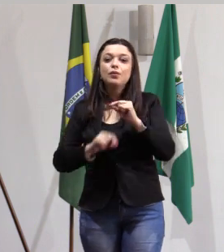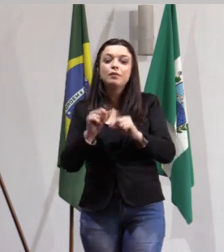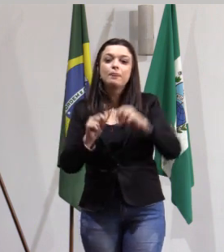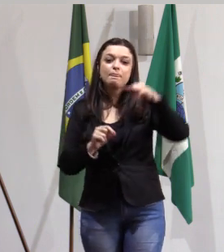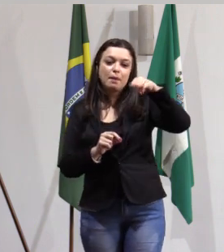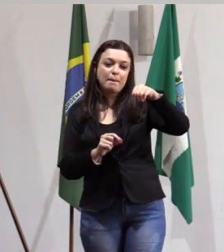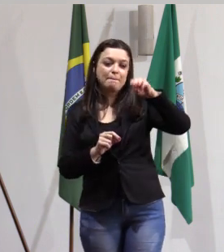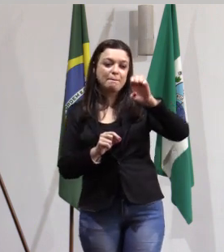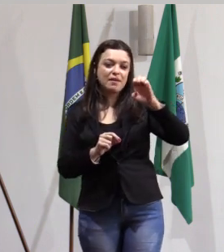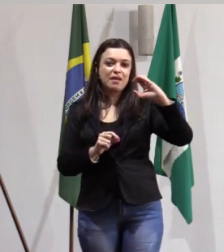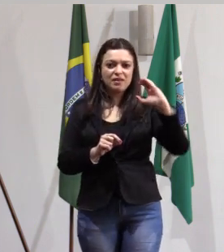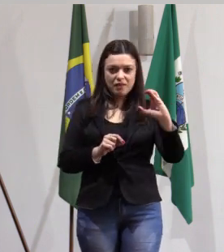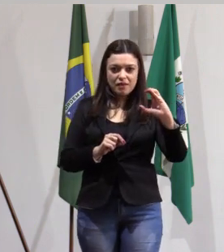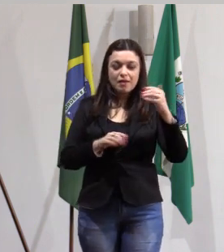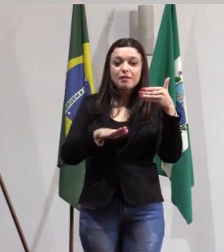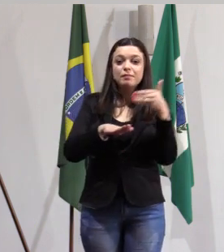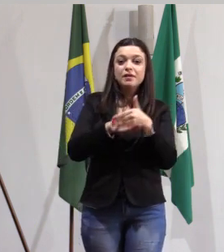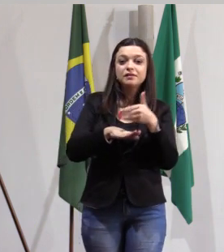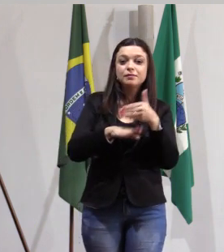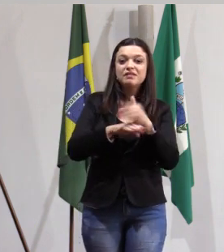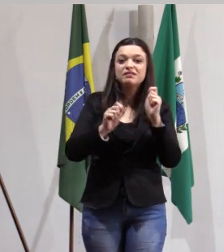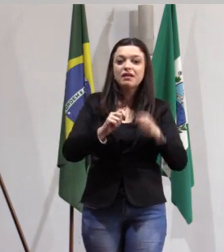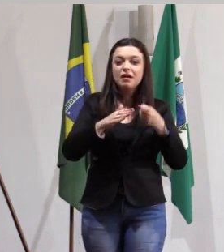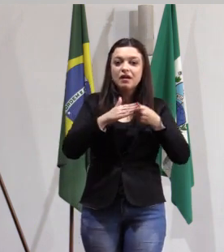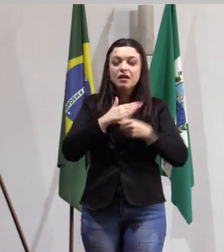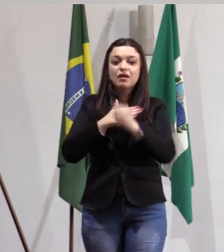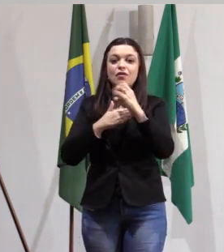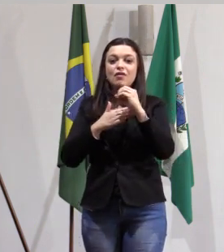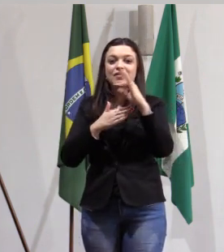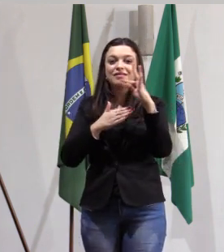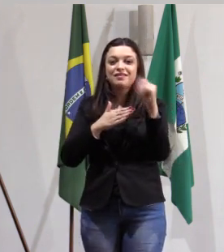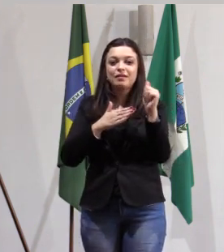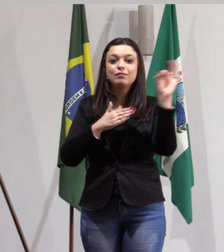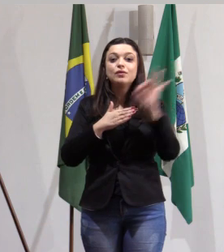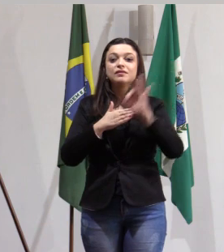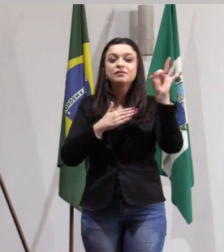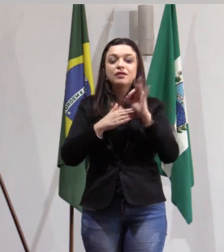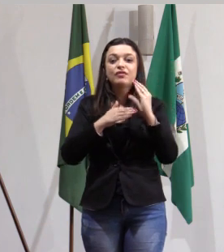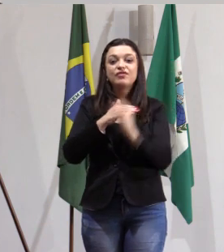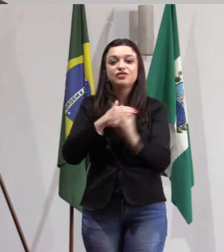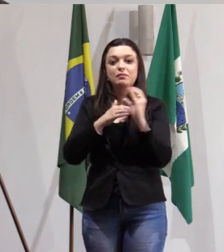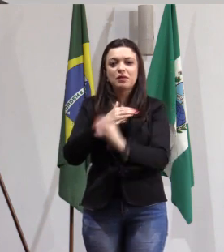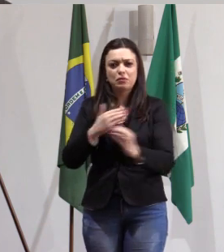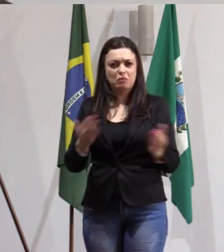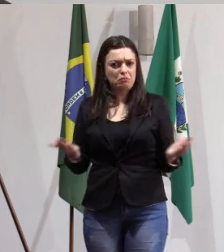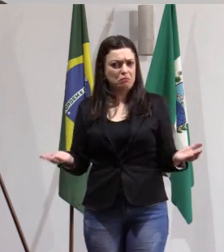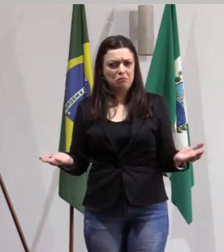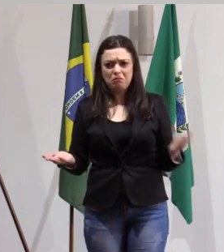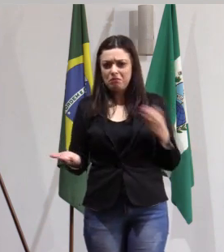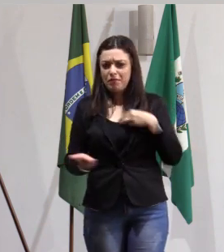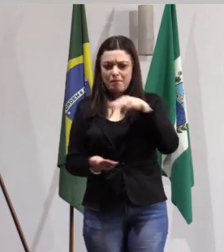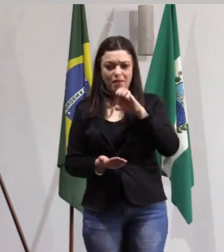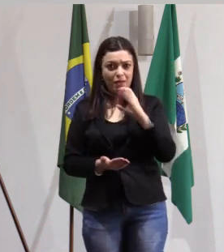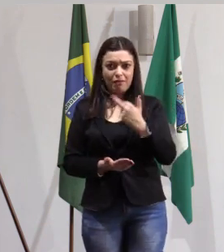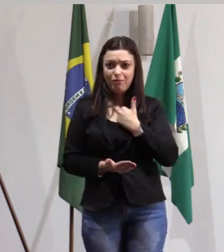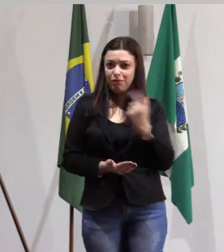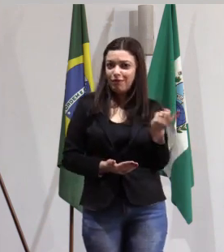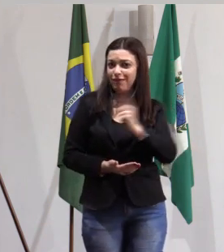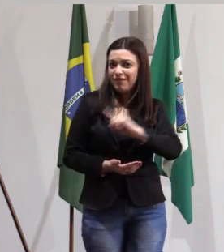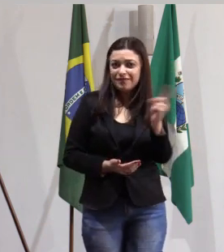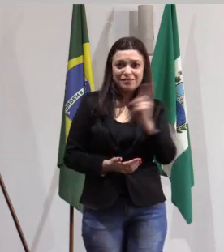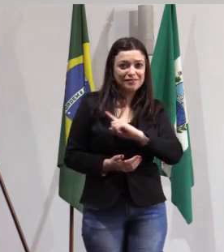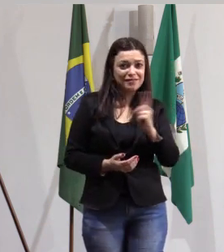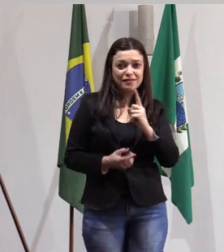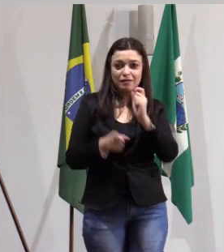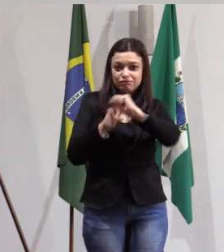MEC, o Ministério da Educação, participar como cotista em fundos de investimento. O MEC não pode participar como cotistas em fundos de